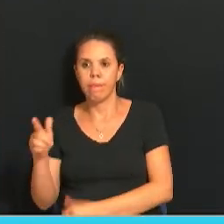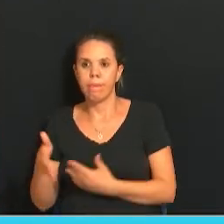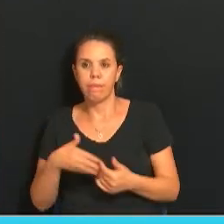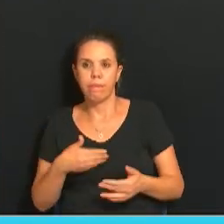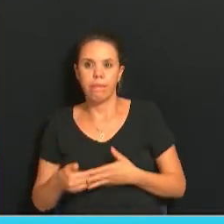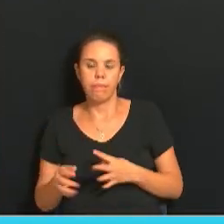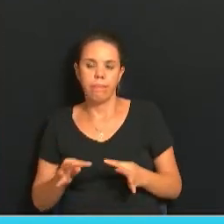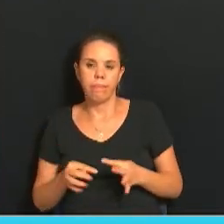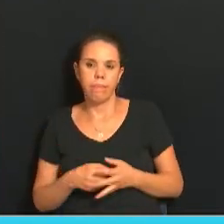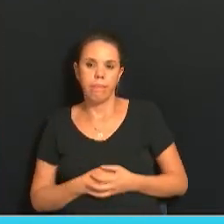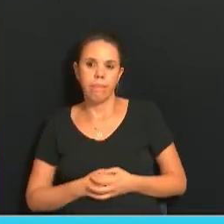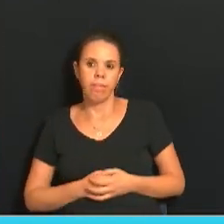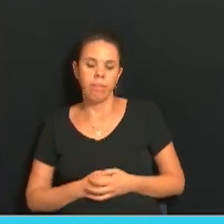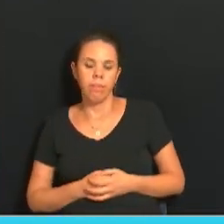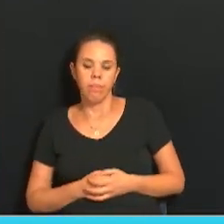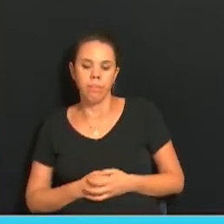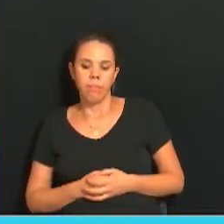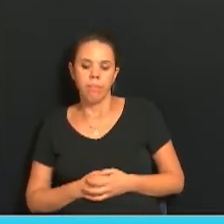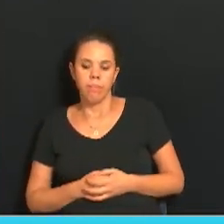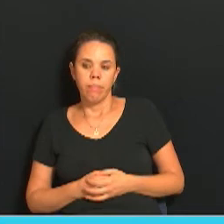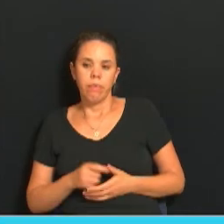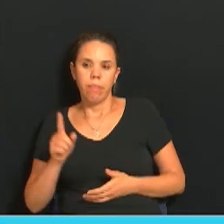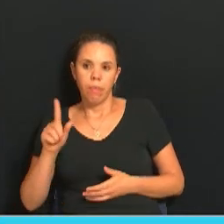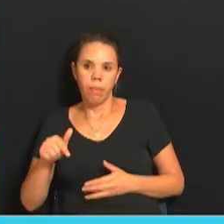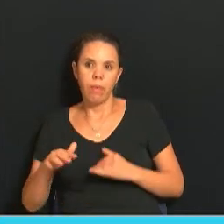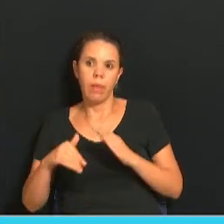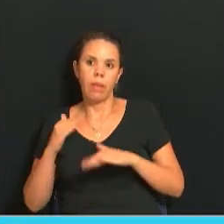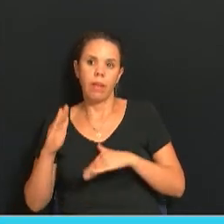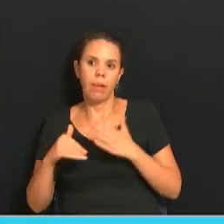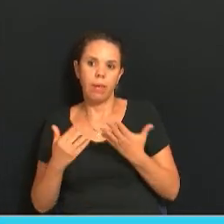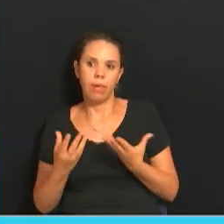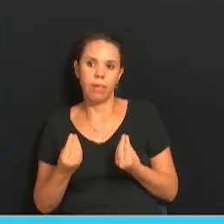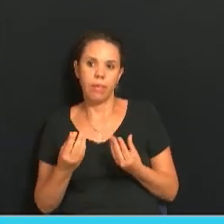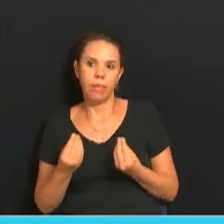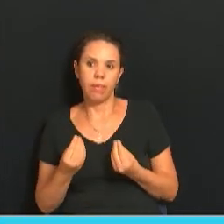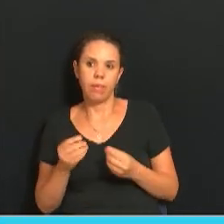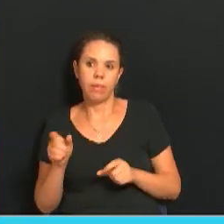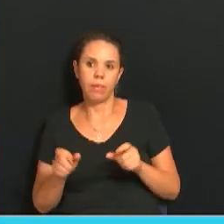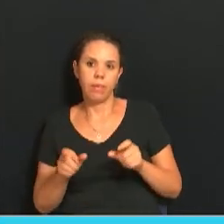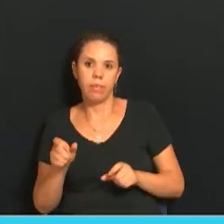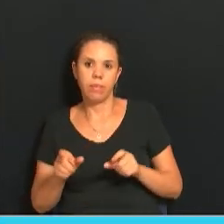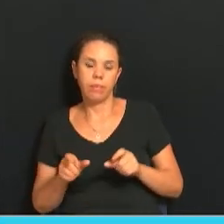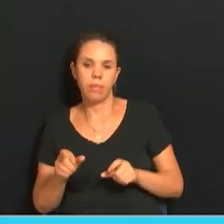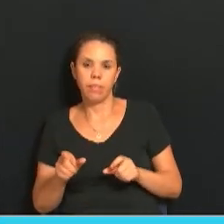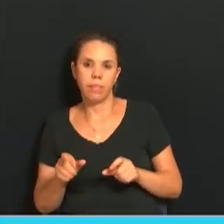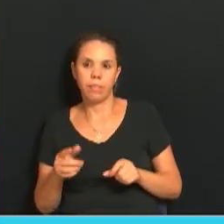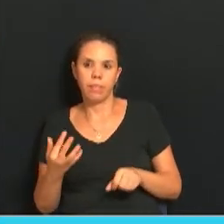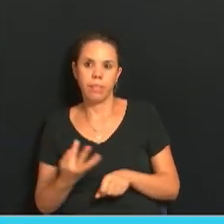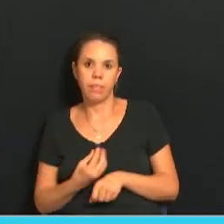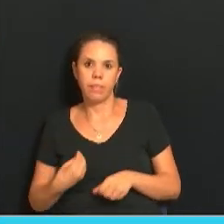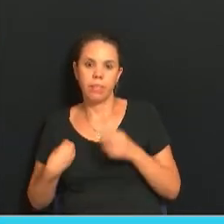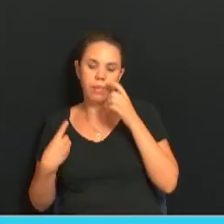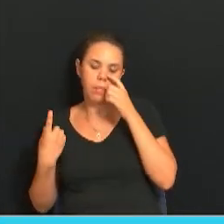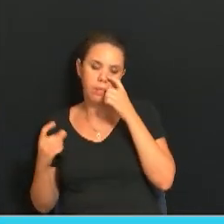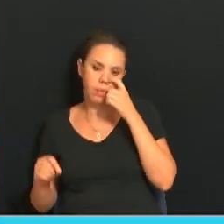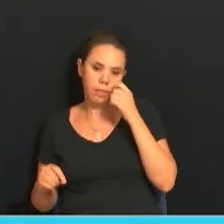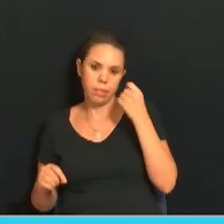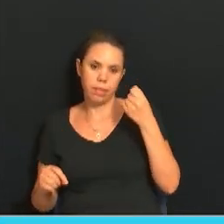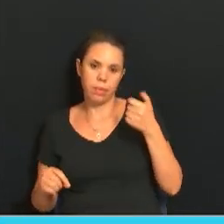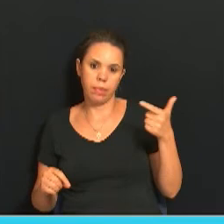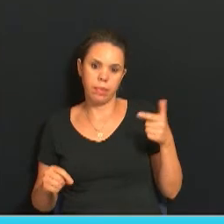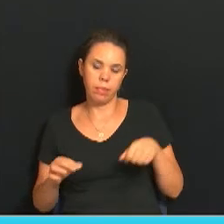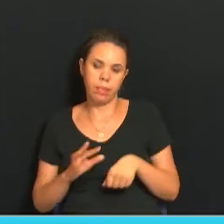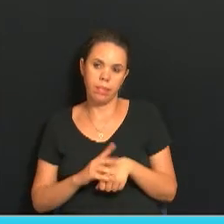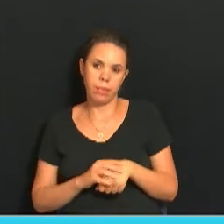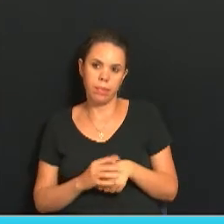terapêutica que a gente use, o que, sem dúvida, é um avanço. E tem muitos desses indivíduos que sobrevivem 8, 10, 12 anos sem a doença